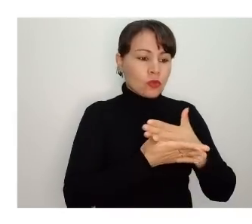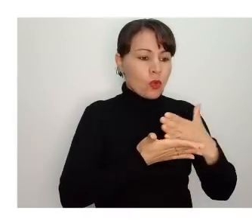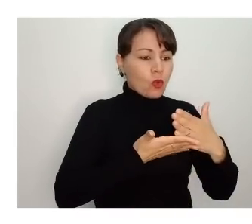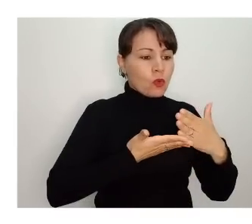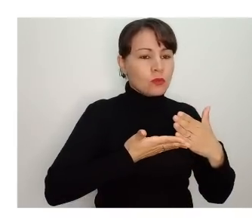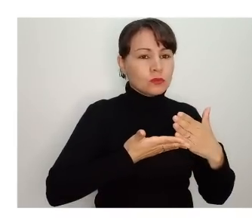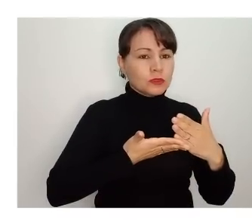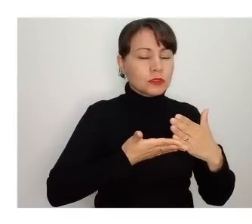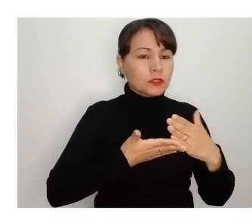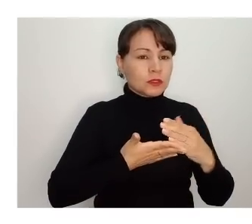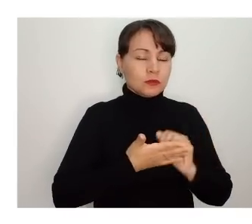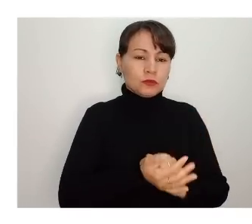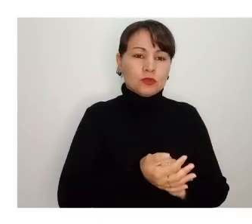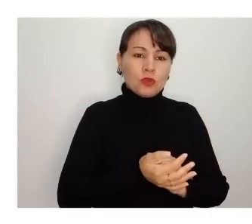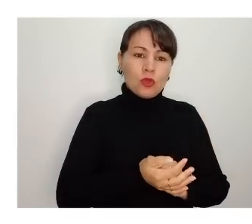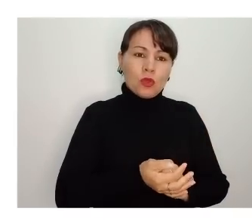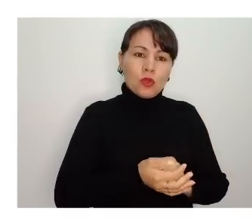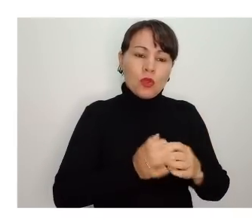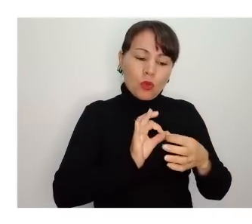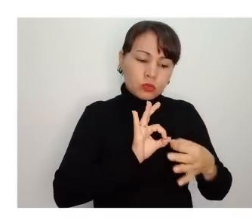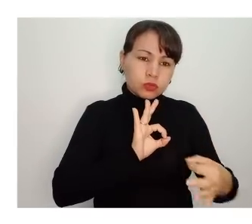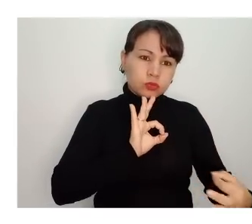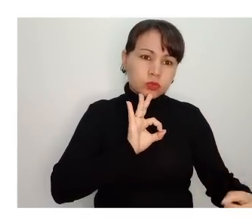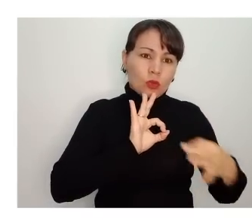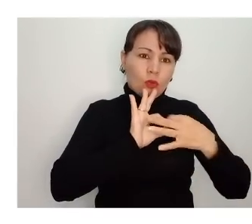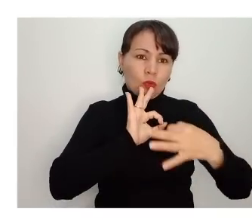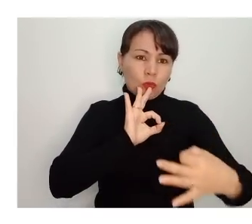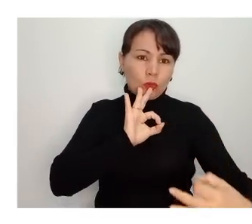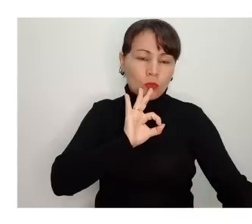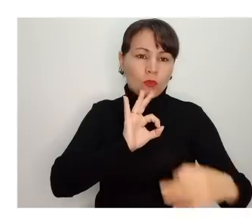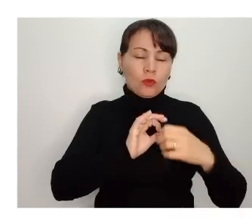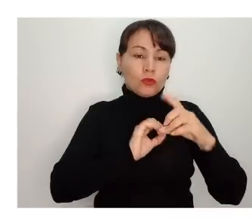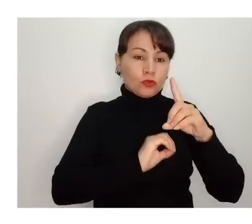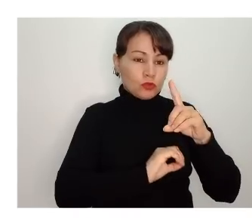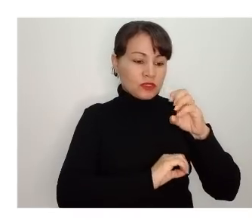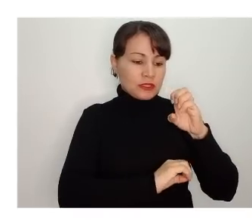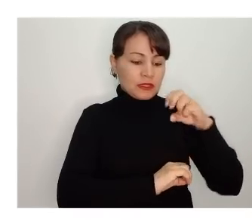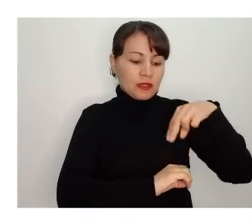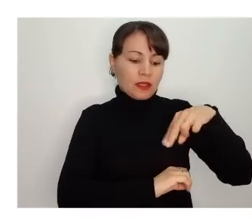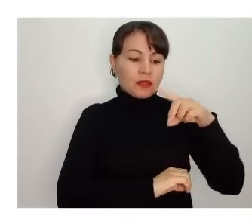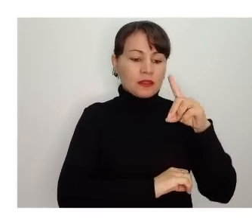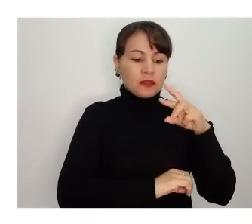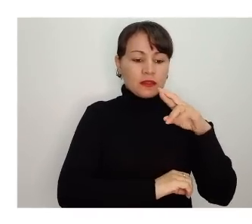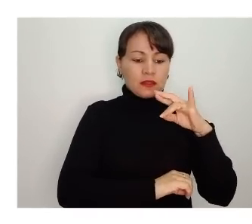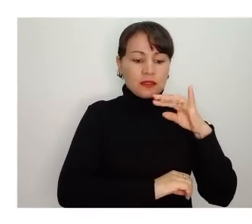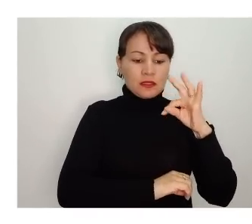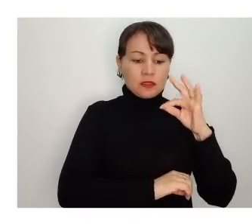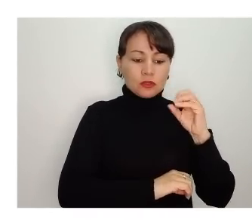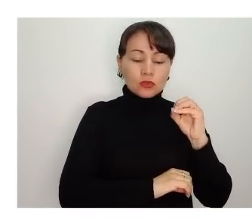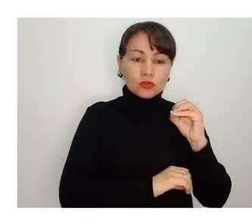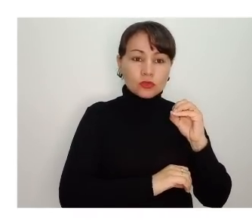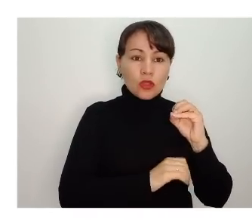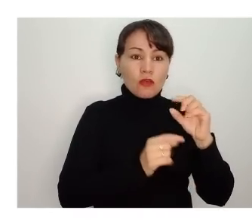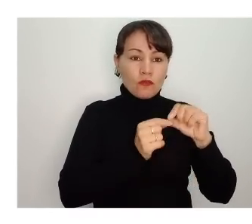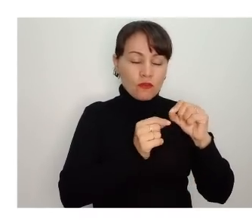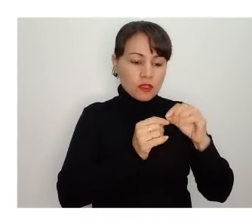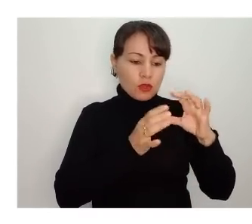Nós começamos com os prolongamentos dos dendritos, esses dendritos vão